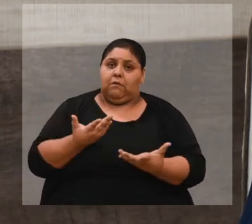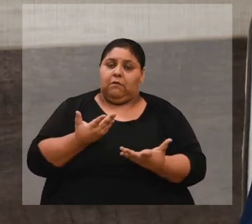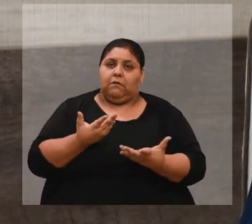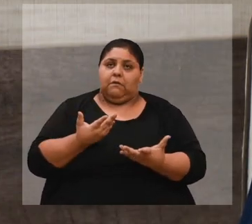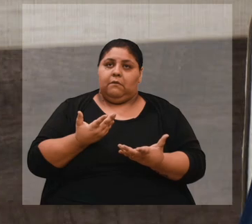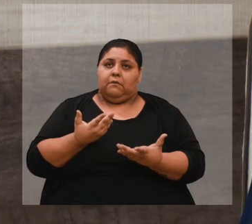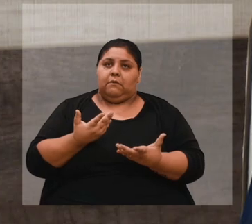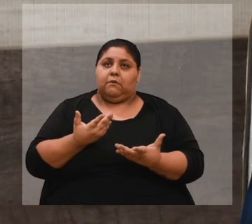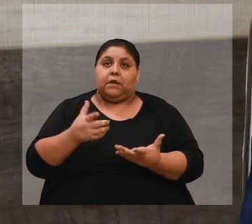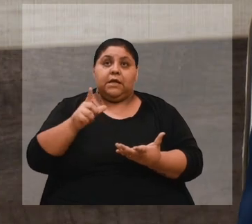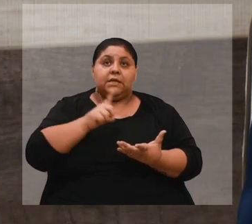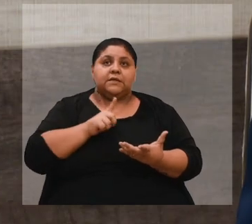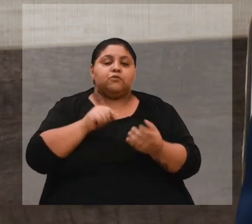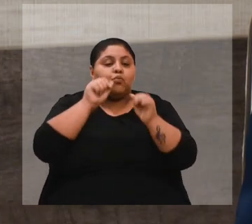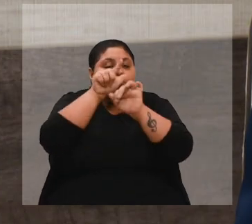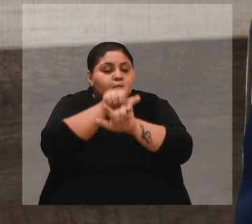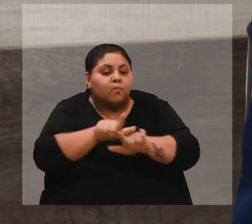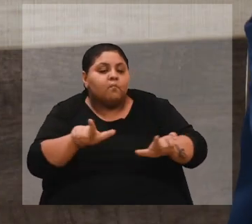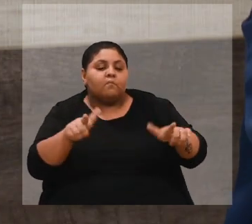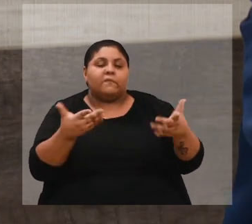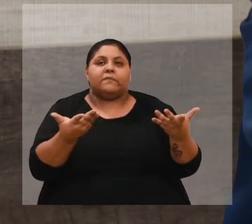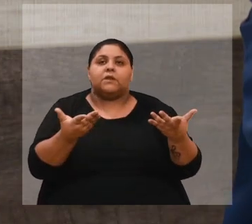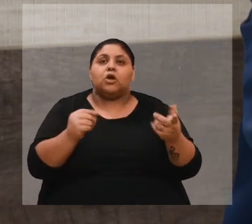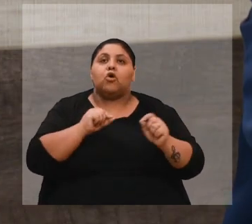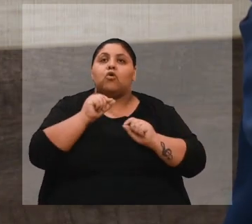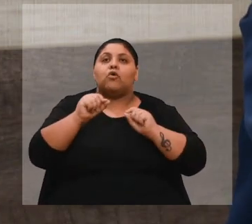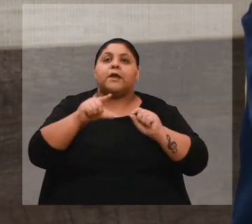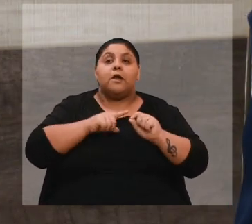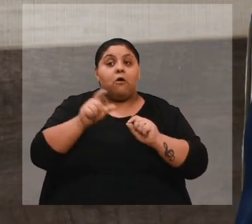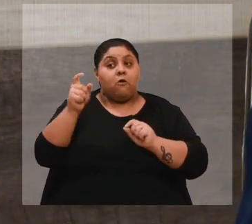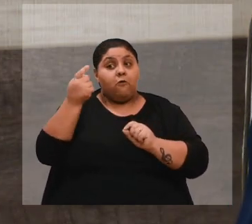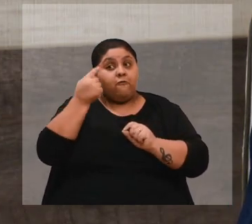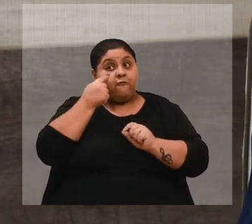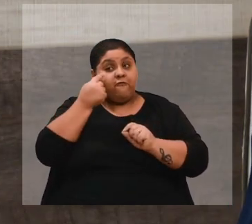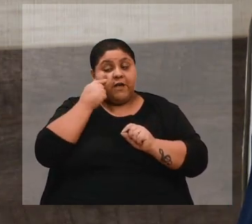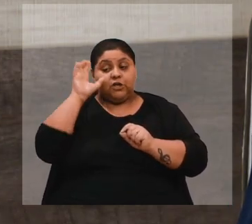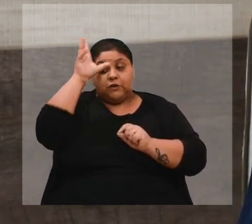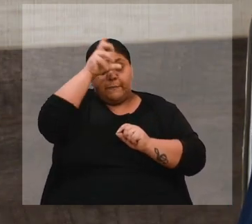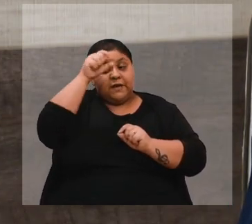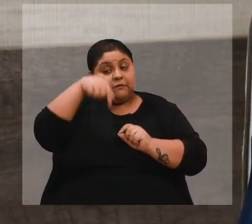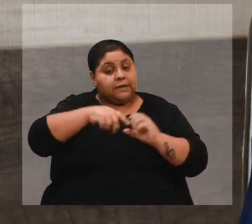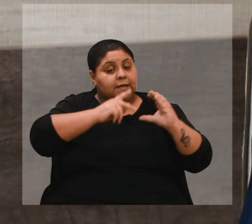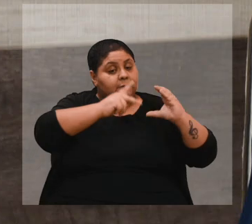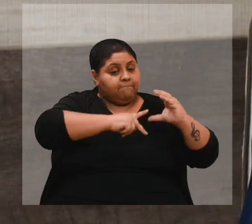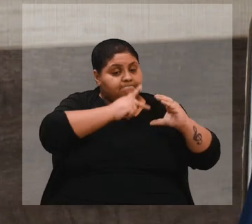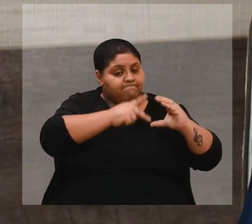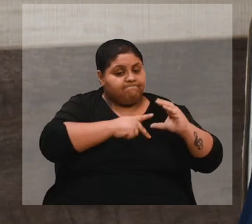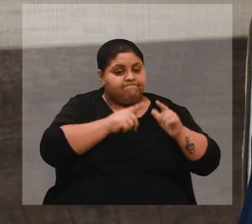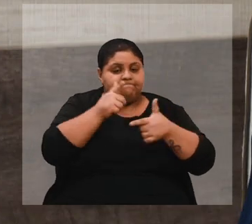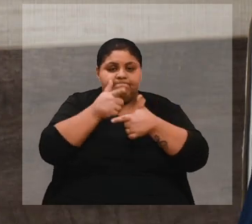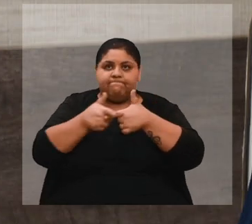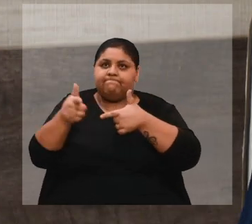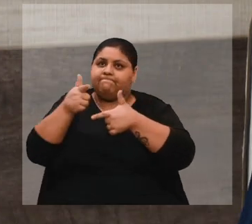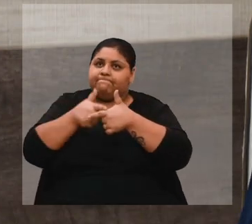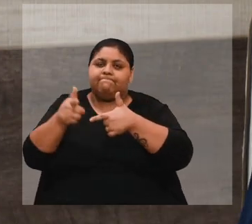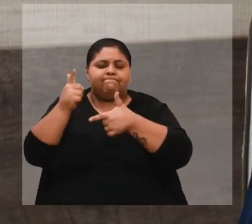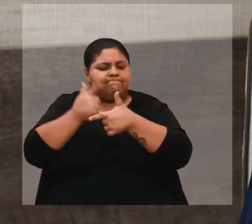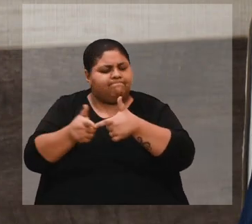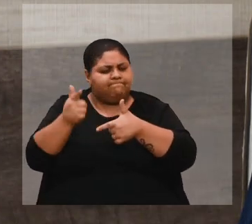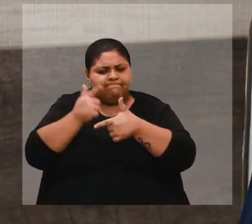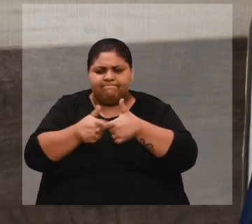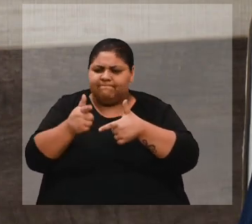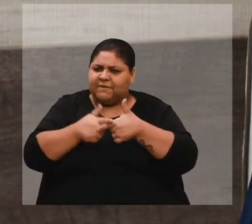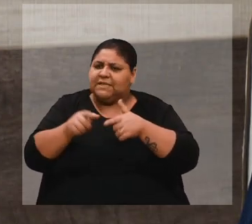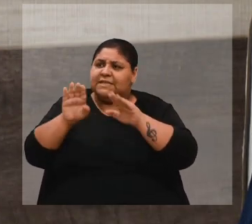ser legal, tem que ser bacana, tem que ser limpa. E o que eu tenho visto e aprendido aqui na Câmara é